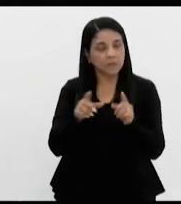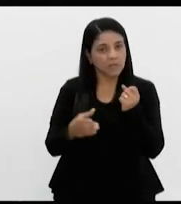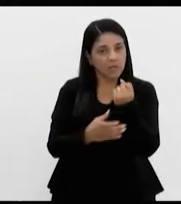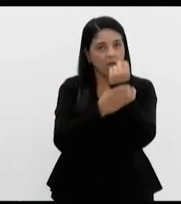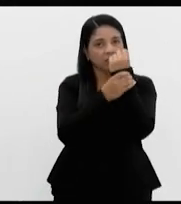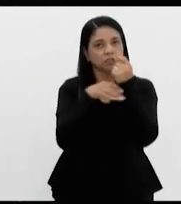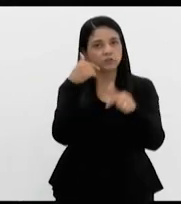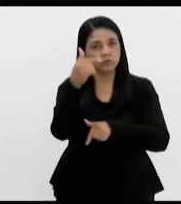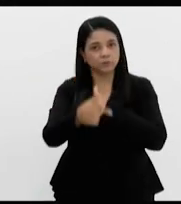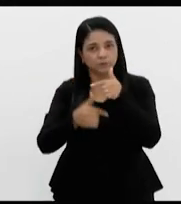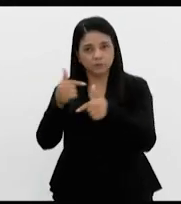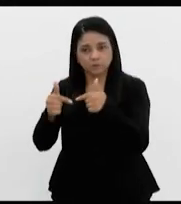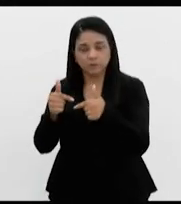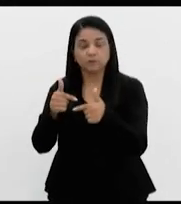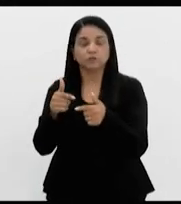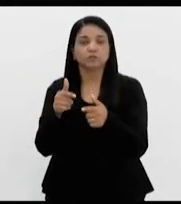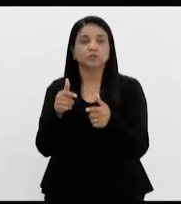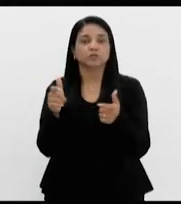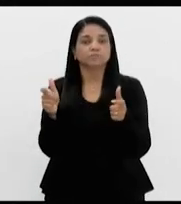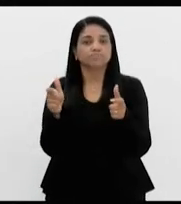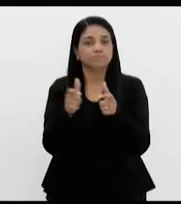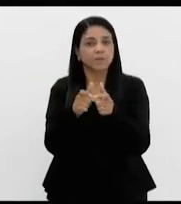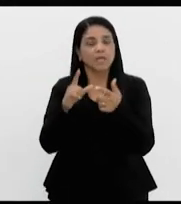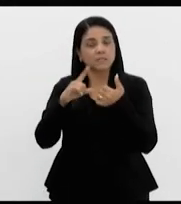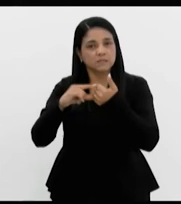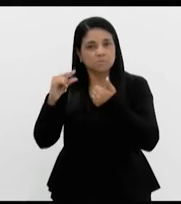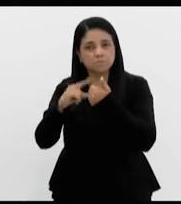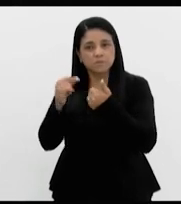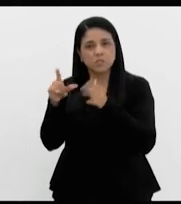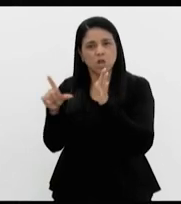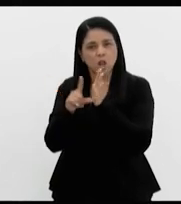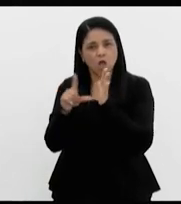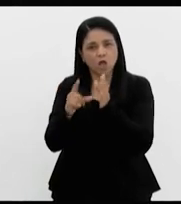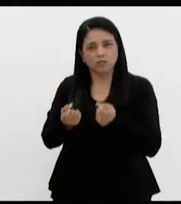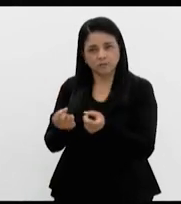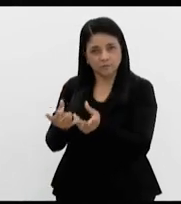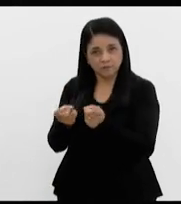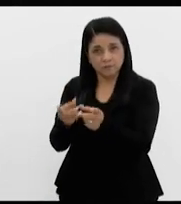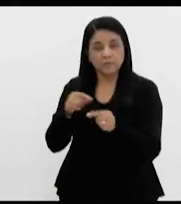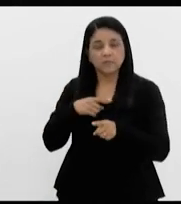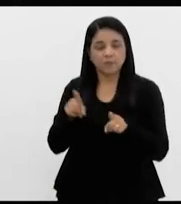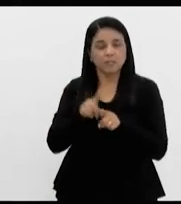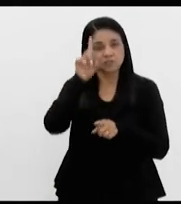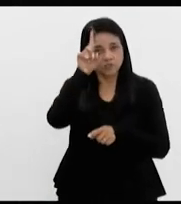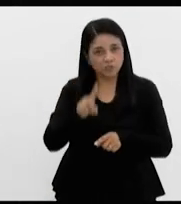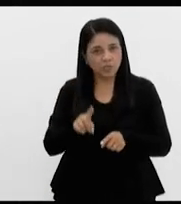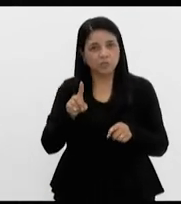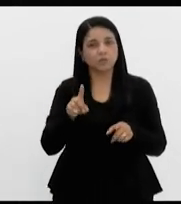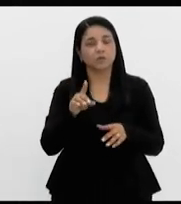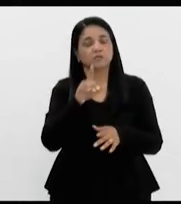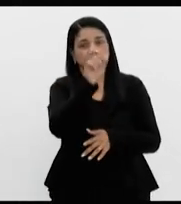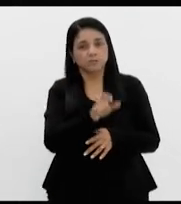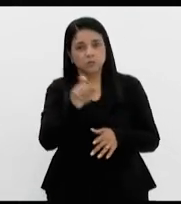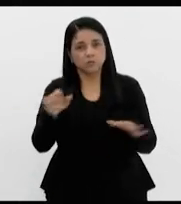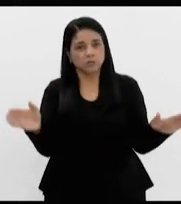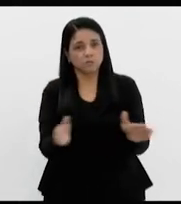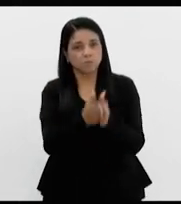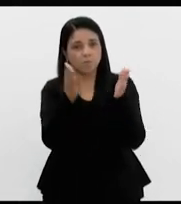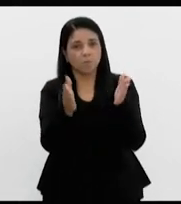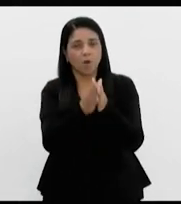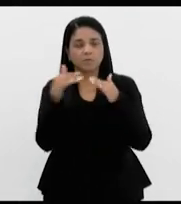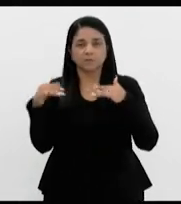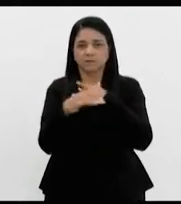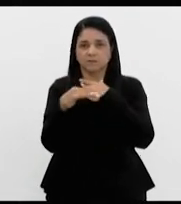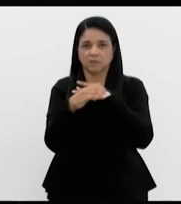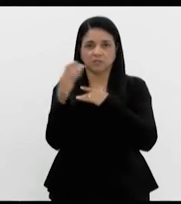emprego daqueles pequenos empreendedores locais e tem dado dignidade às pessoas mais pobres da nossa